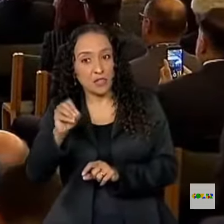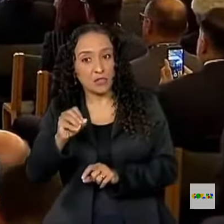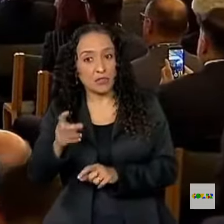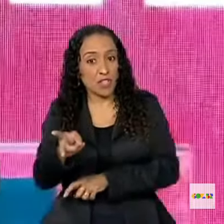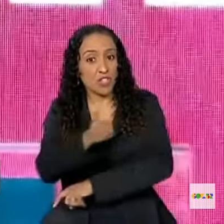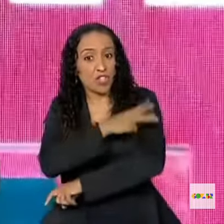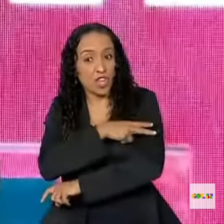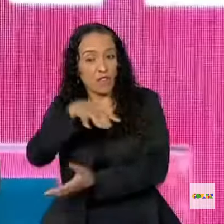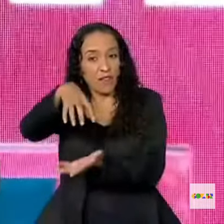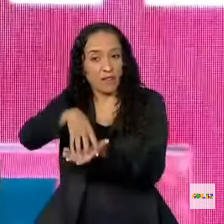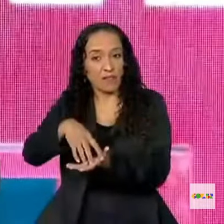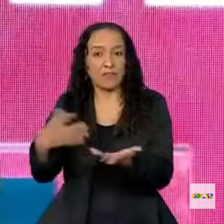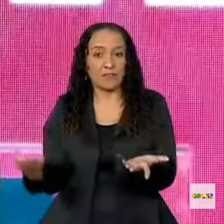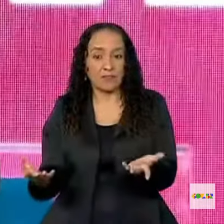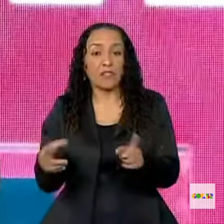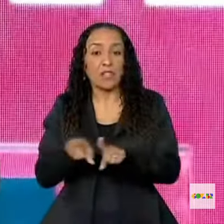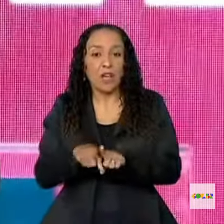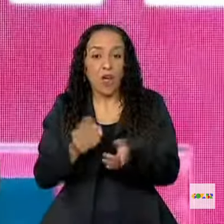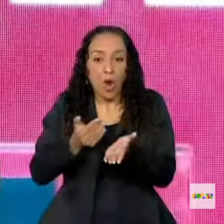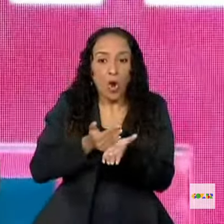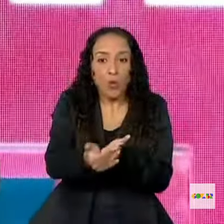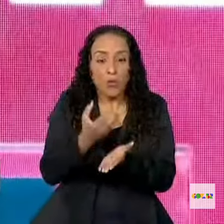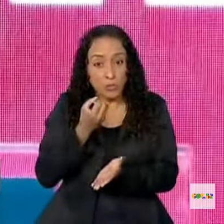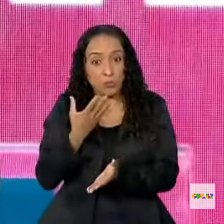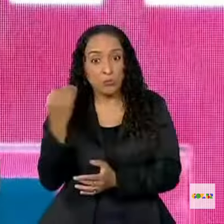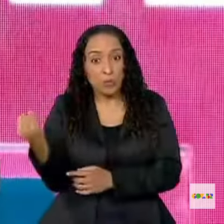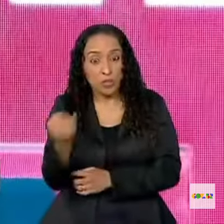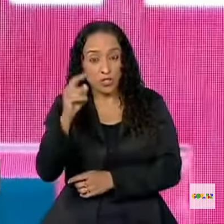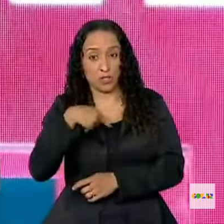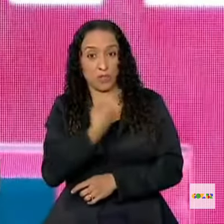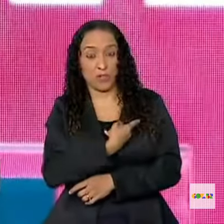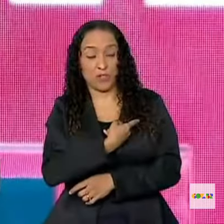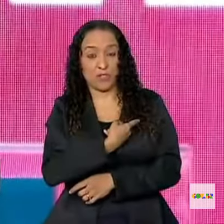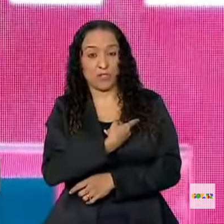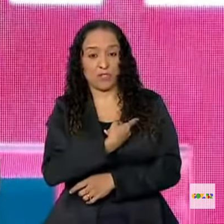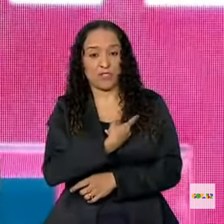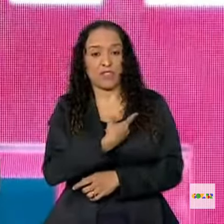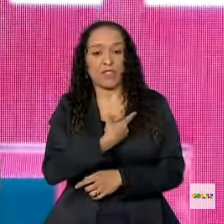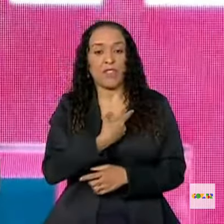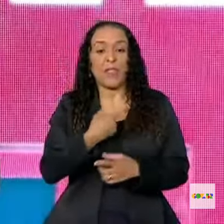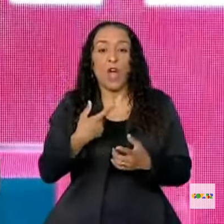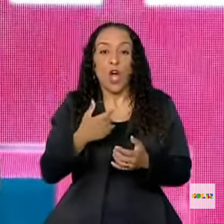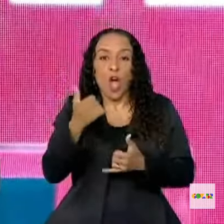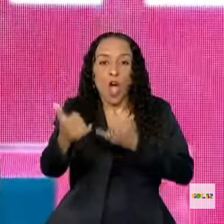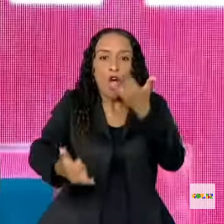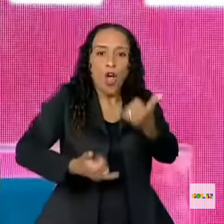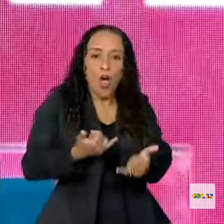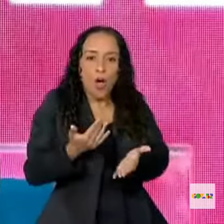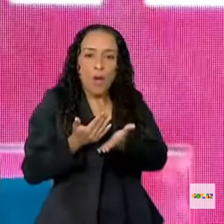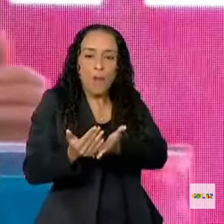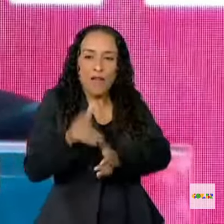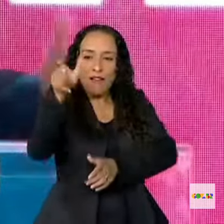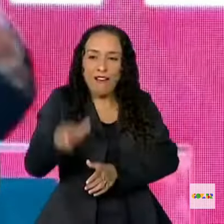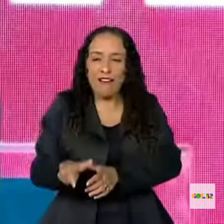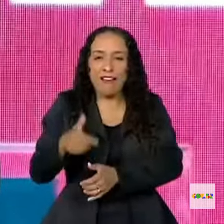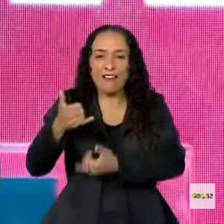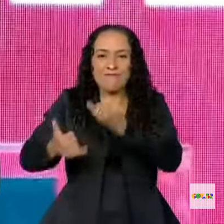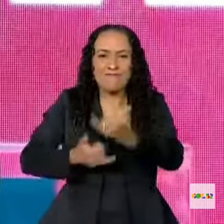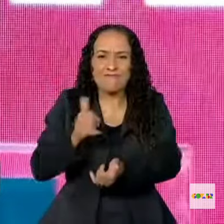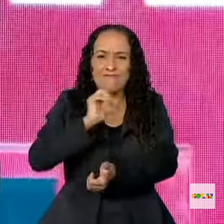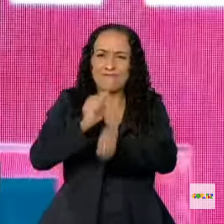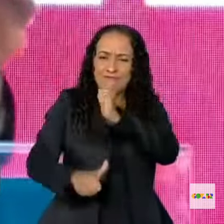Presidente então o jogo começa muito importante para nós o jogo começa com uma jogadora que é